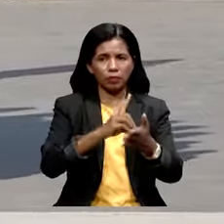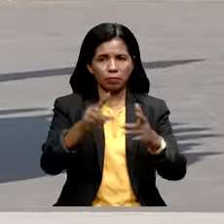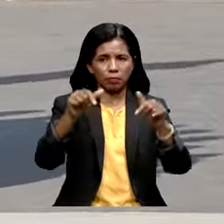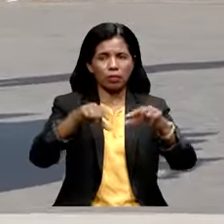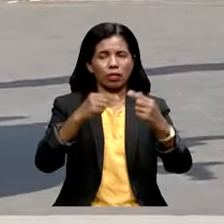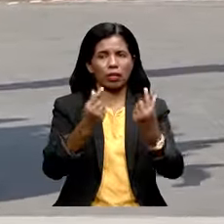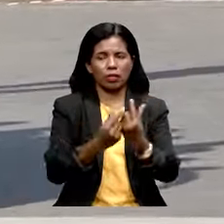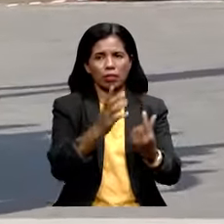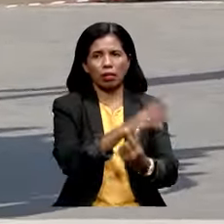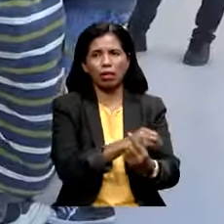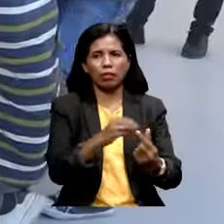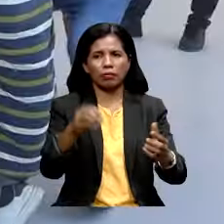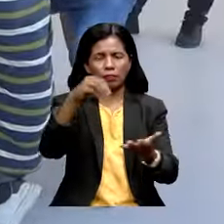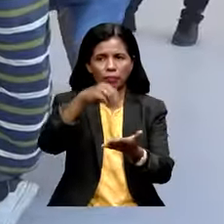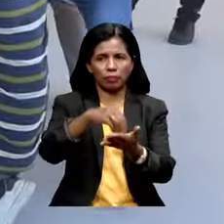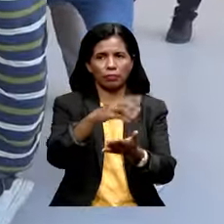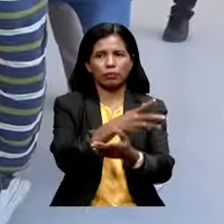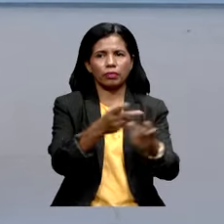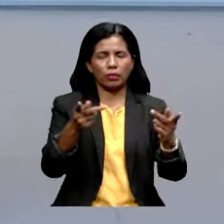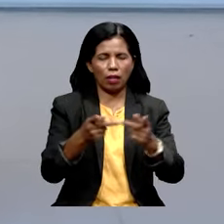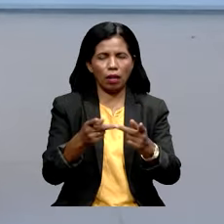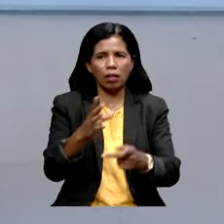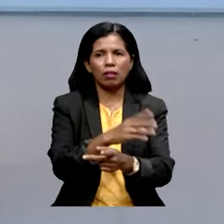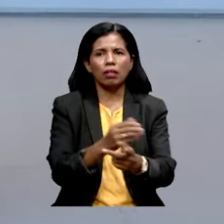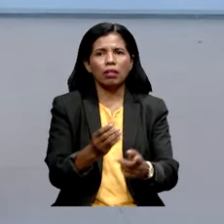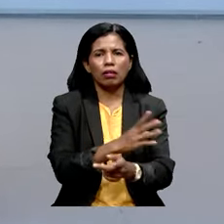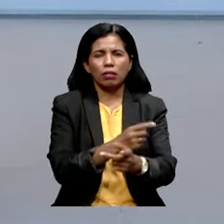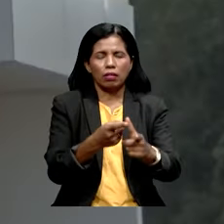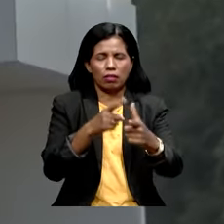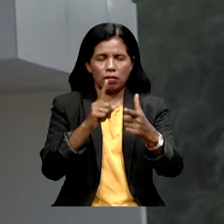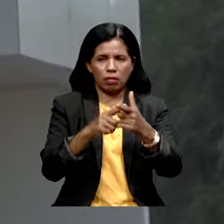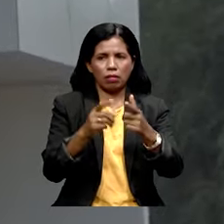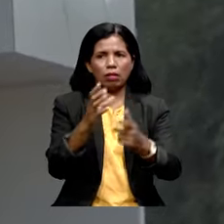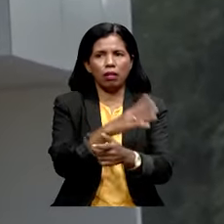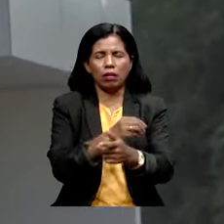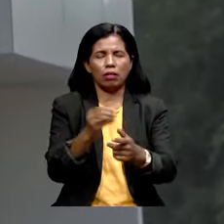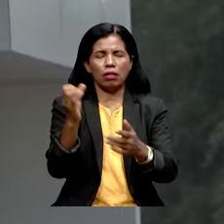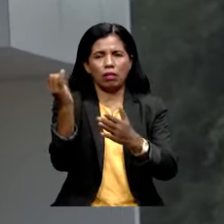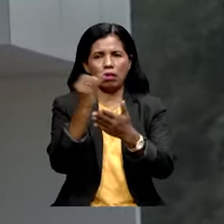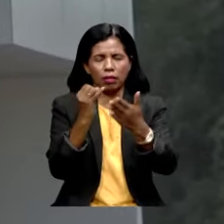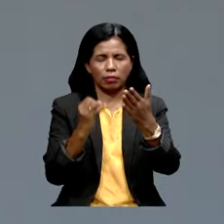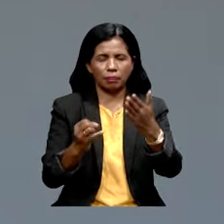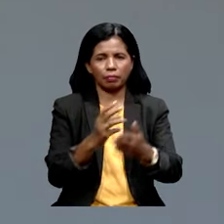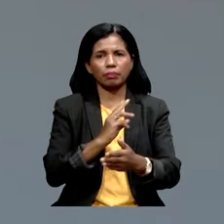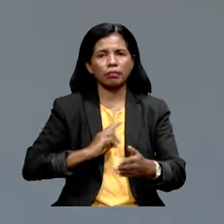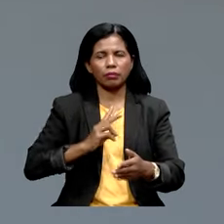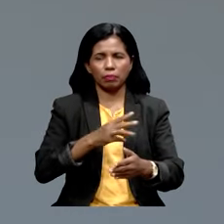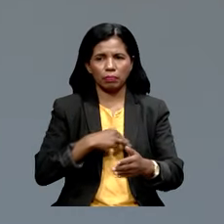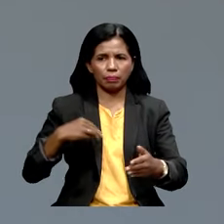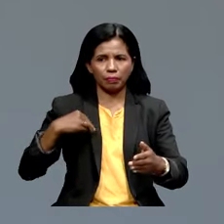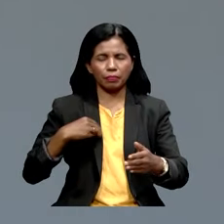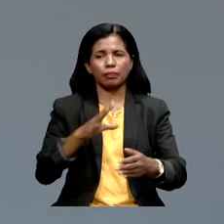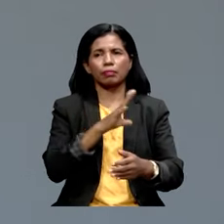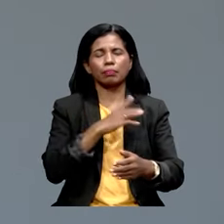comissão organizadora mos monta ona altar ho modelo bero ambang cruz fixo no estátua Nossa Senhora Imaculada da Conceição. No ne